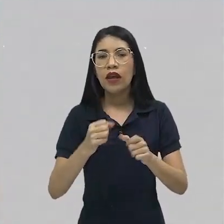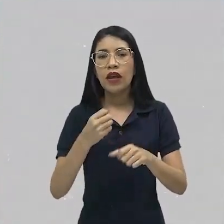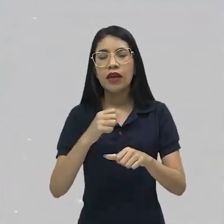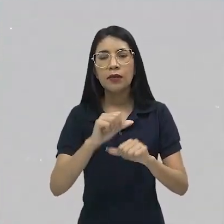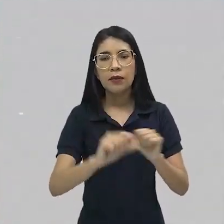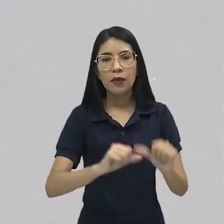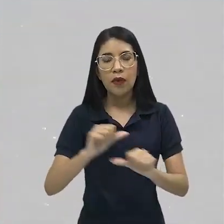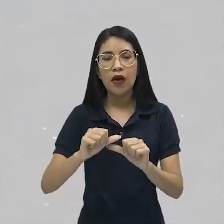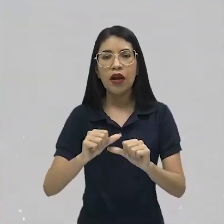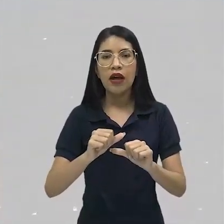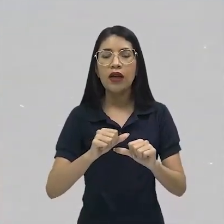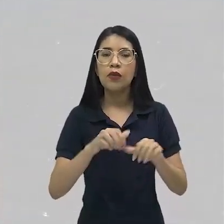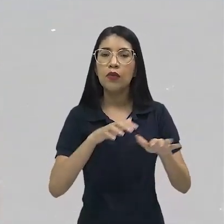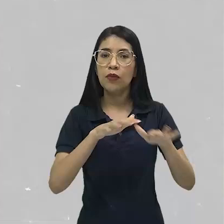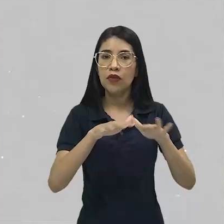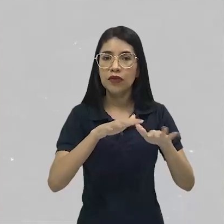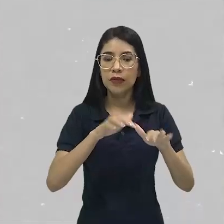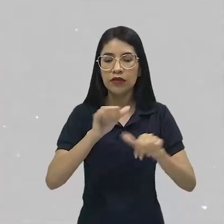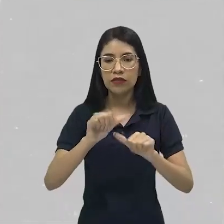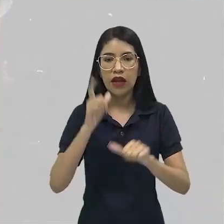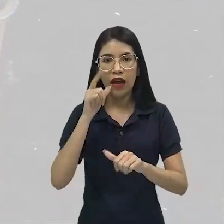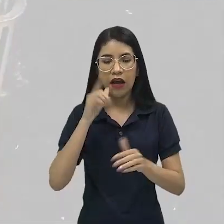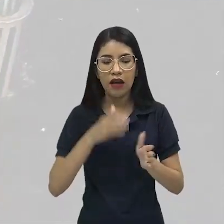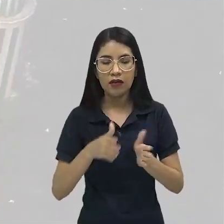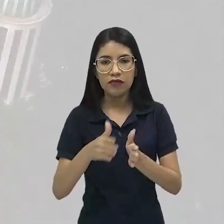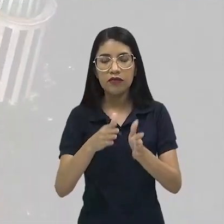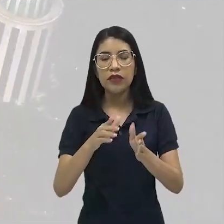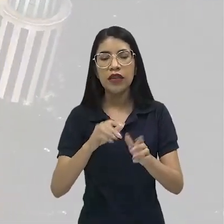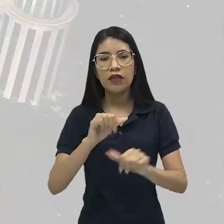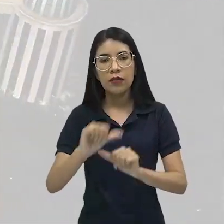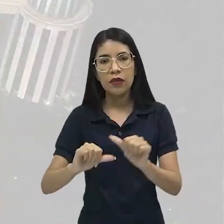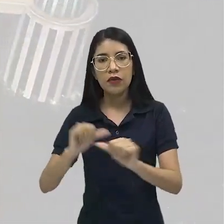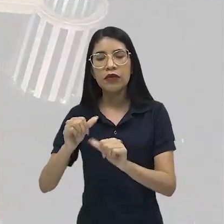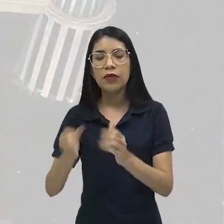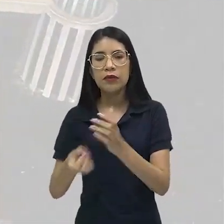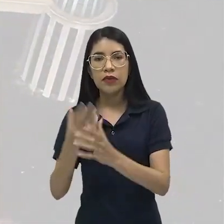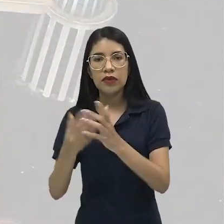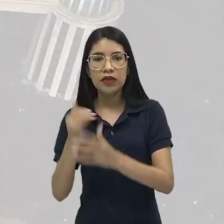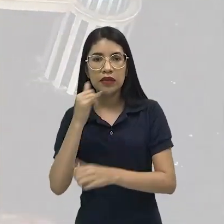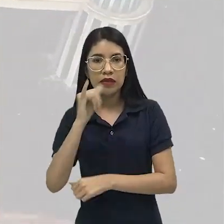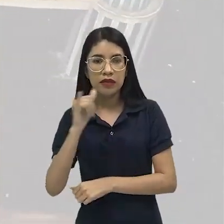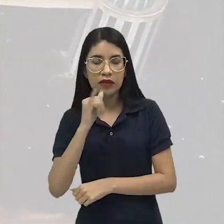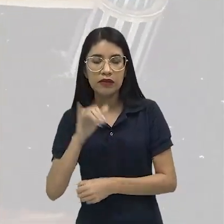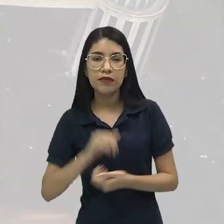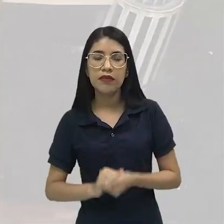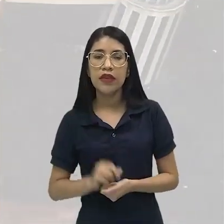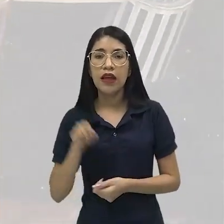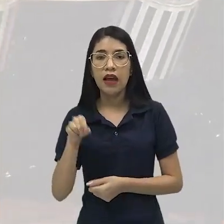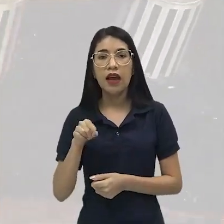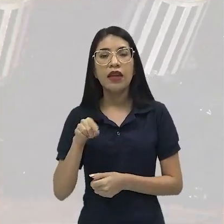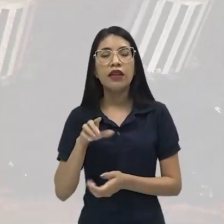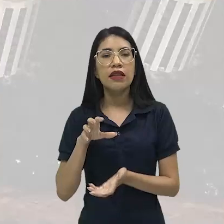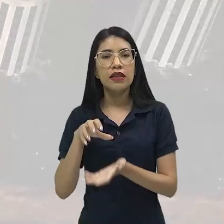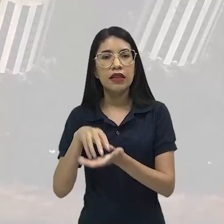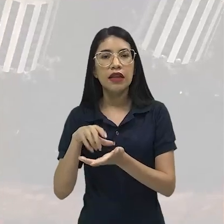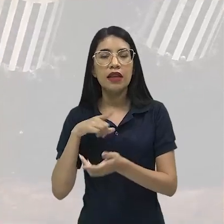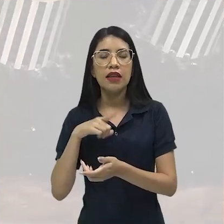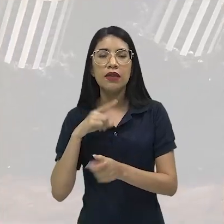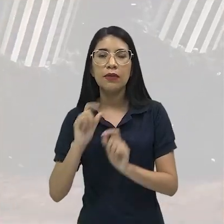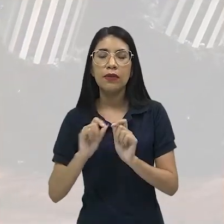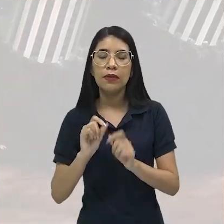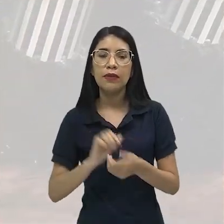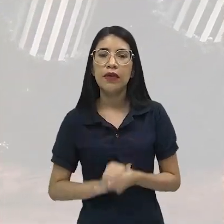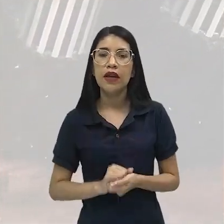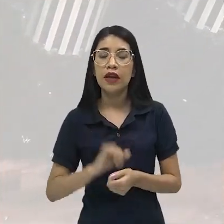energia hidráulica da água em energia elétrica. Nessa hidrelétrica, nós aproveitamos